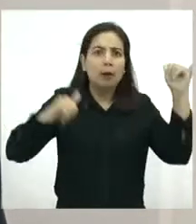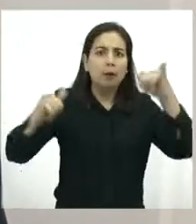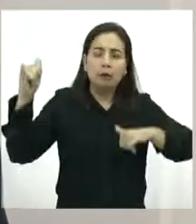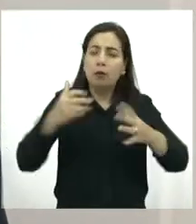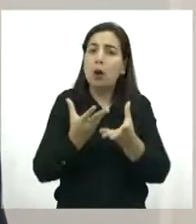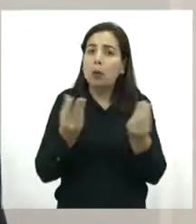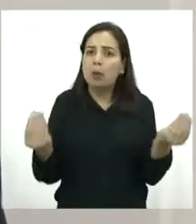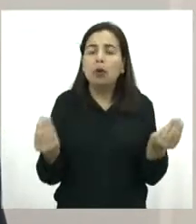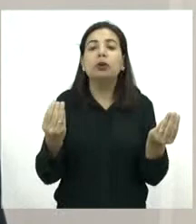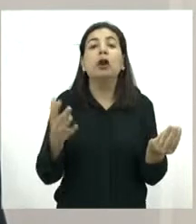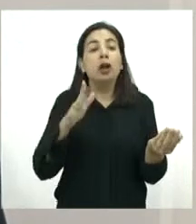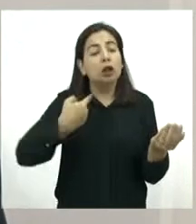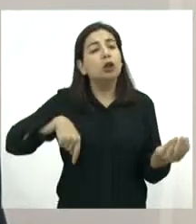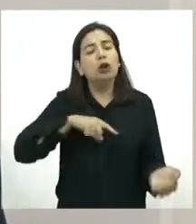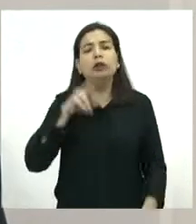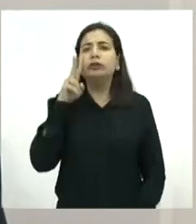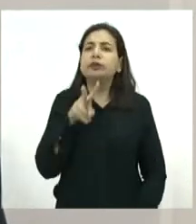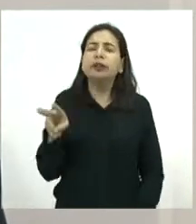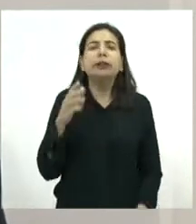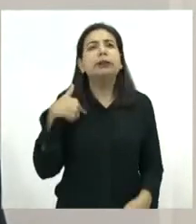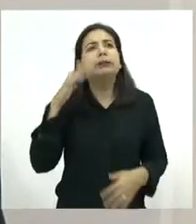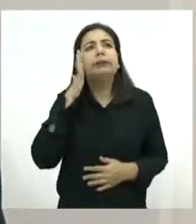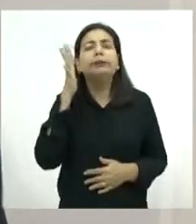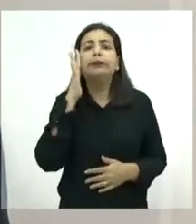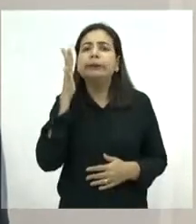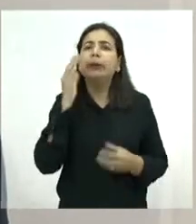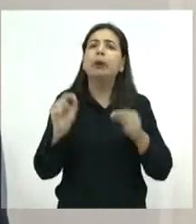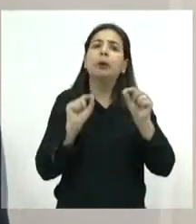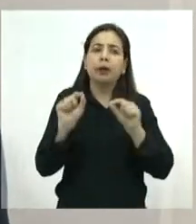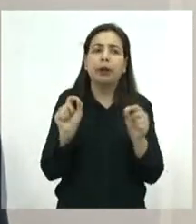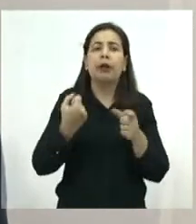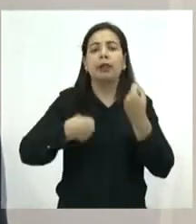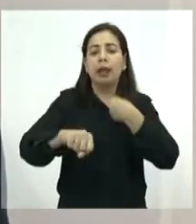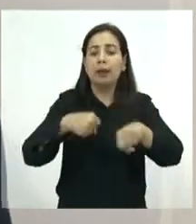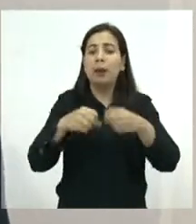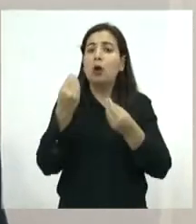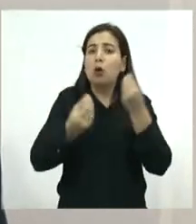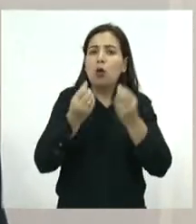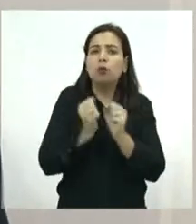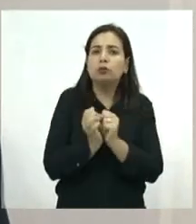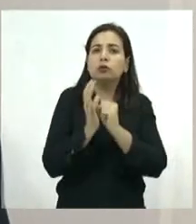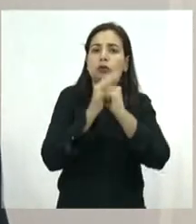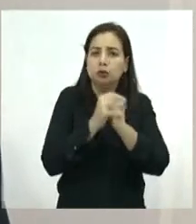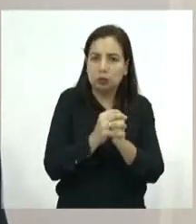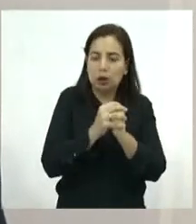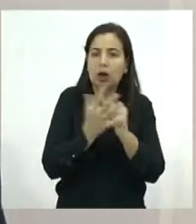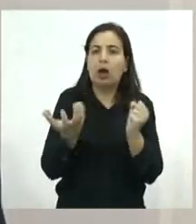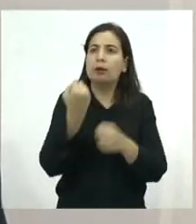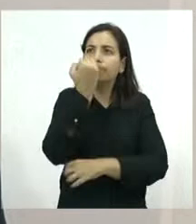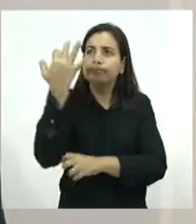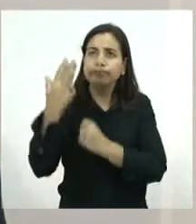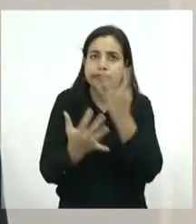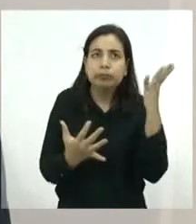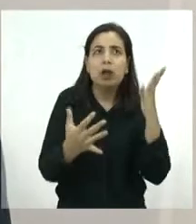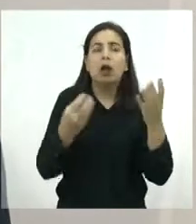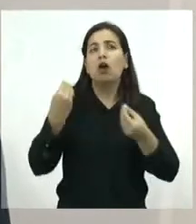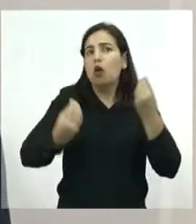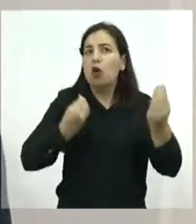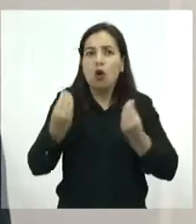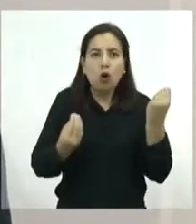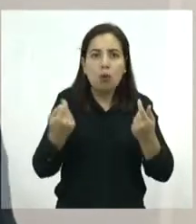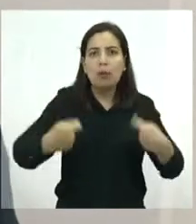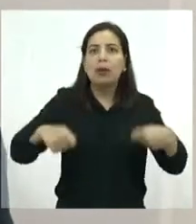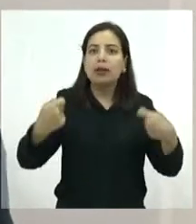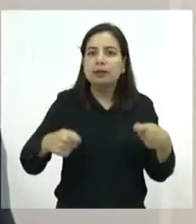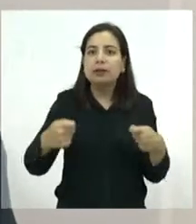receptivo. E nós, quando estivermos pensando debates sobre sustentabilidade, sobre meio ambiente, sobre a natureza,